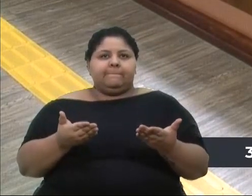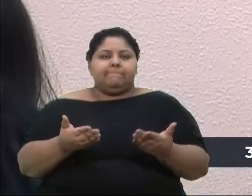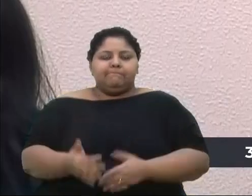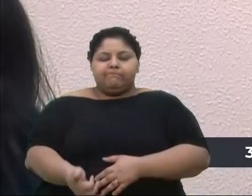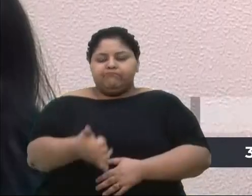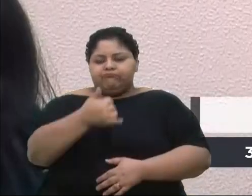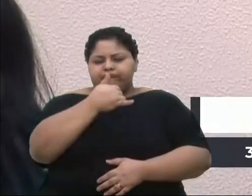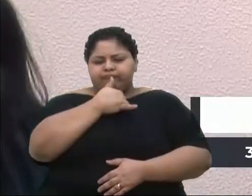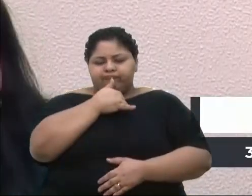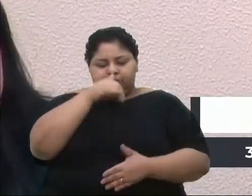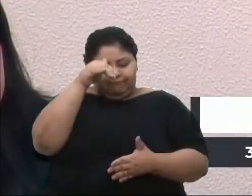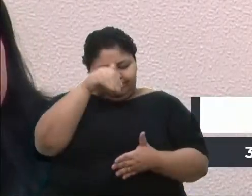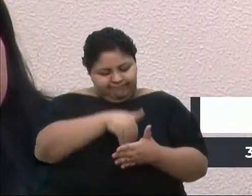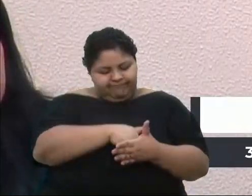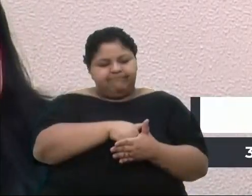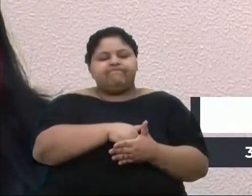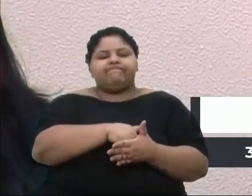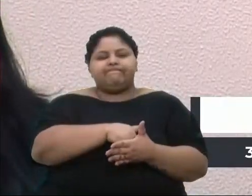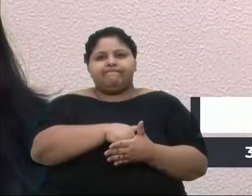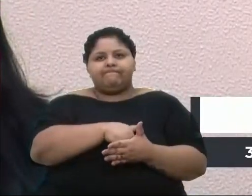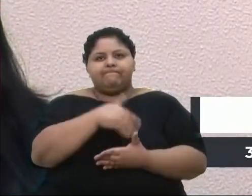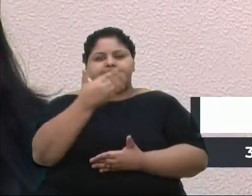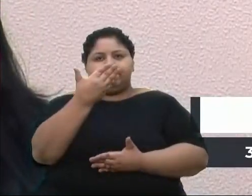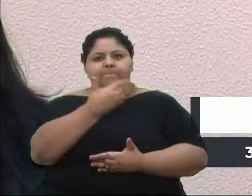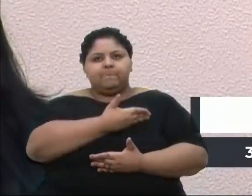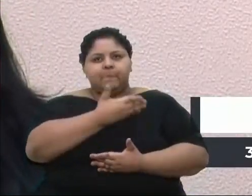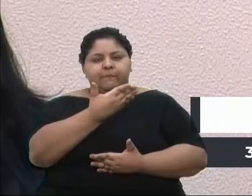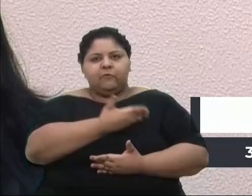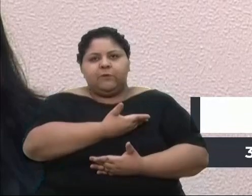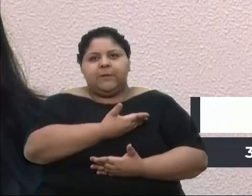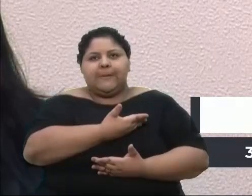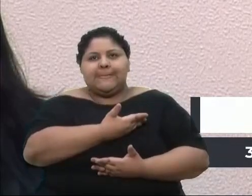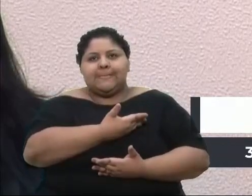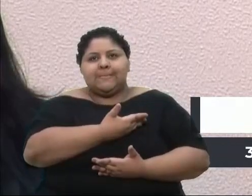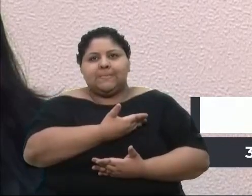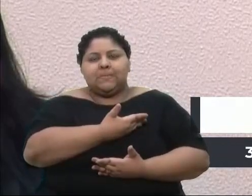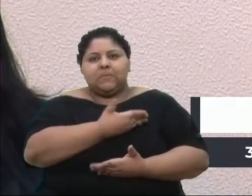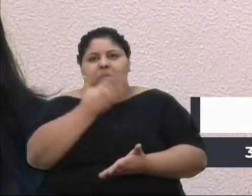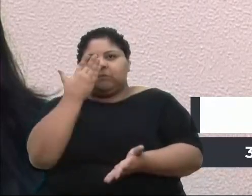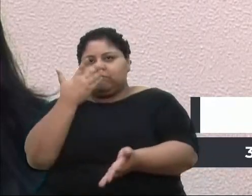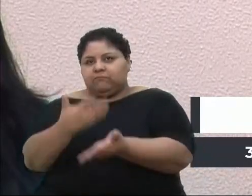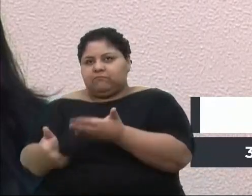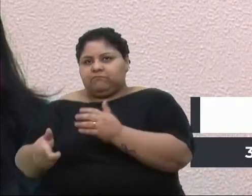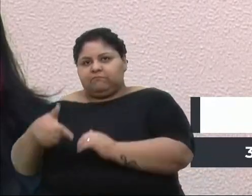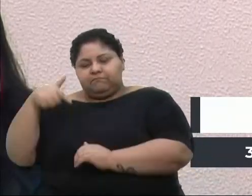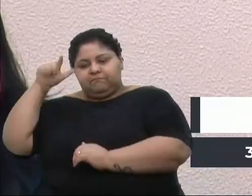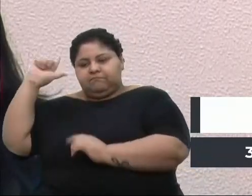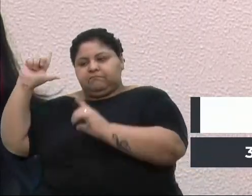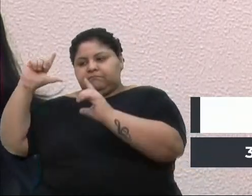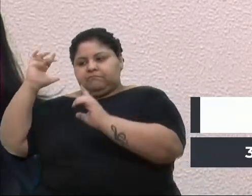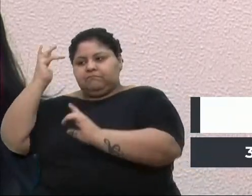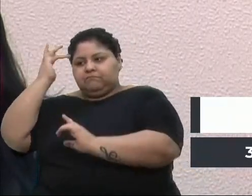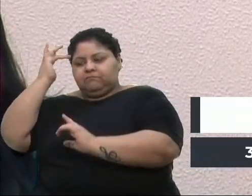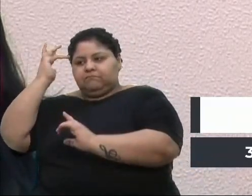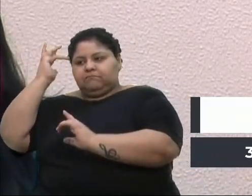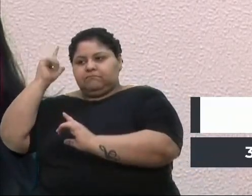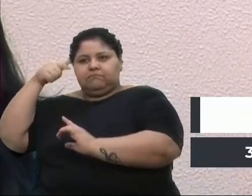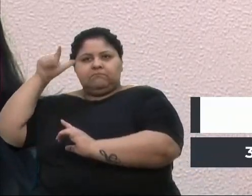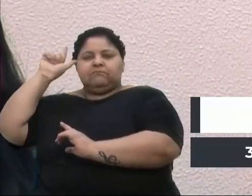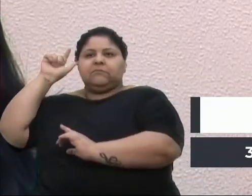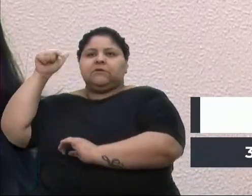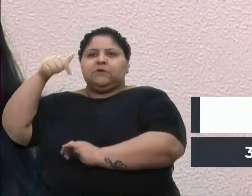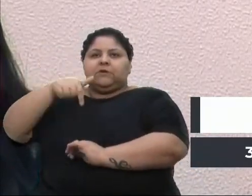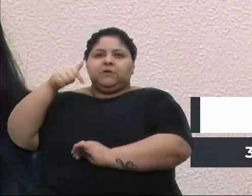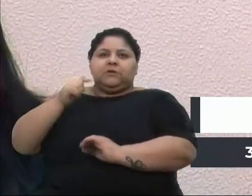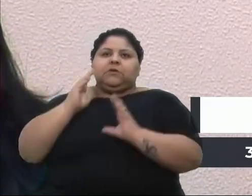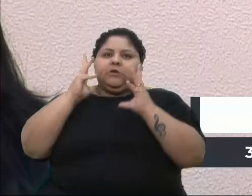aqui a um amigo que perdi ontem à noite. Uma pessoa que todo mundo aqui da casa,